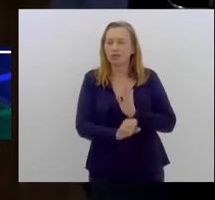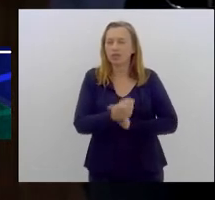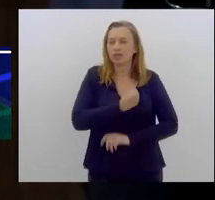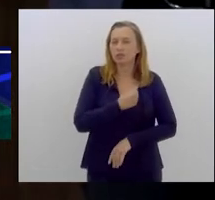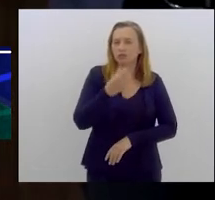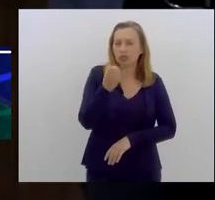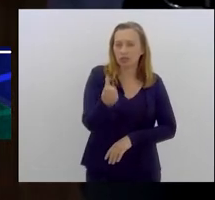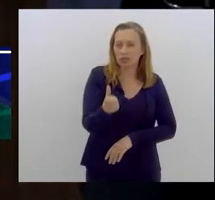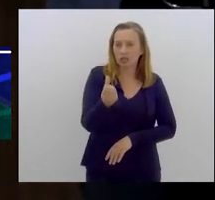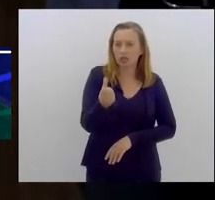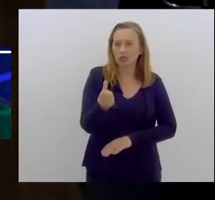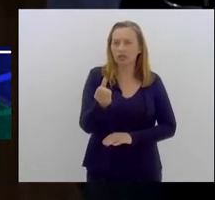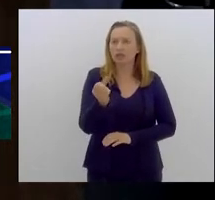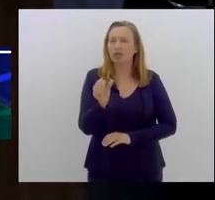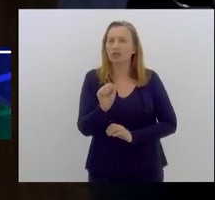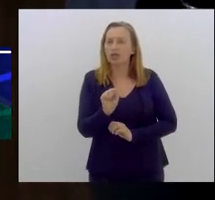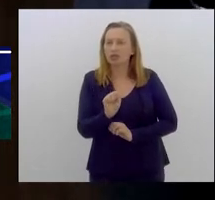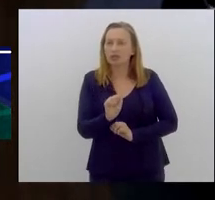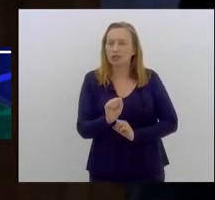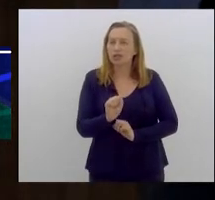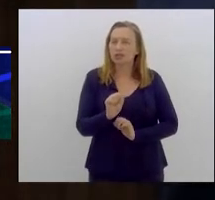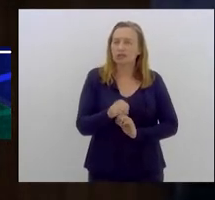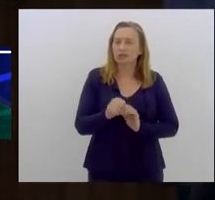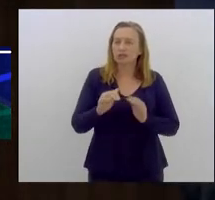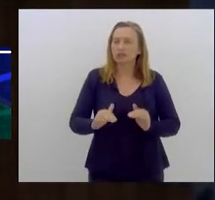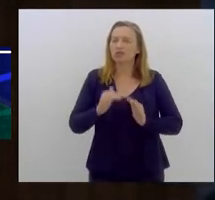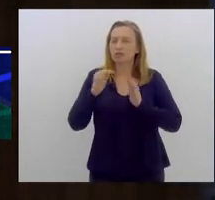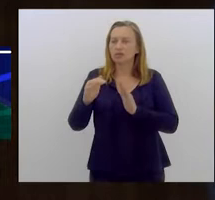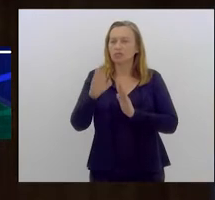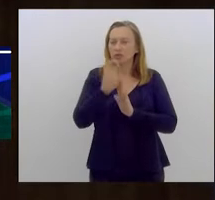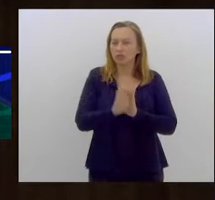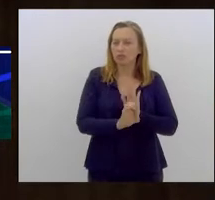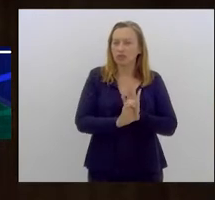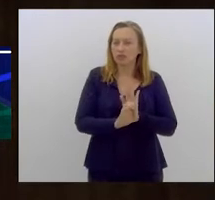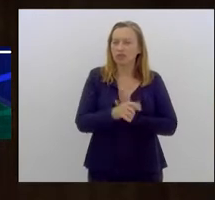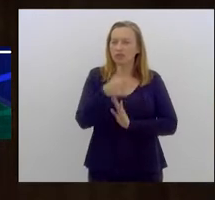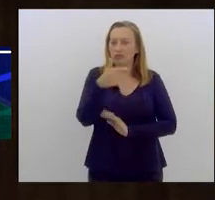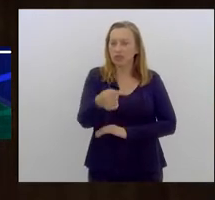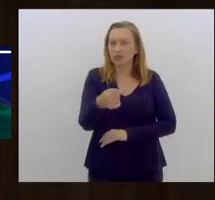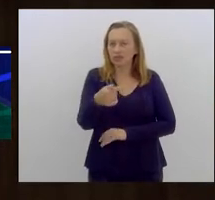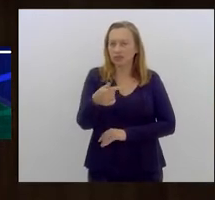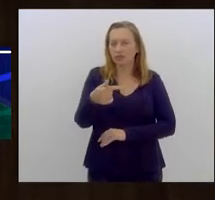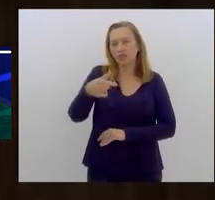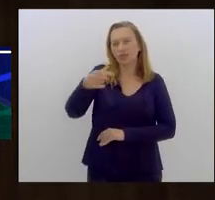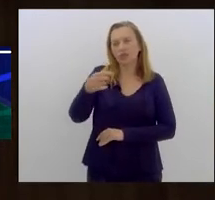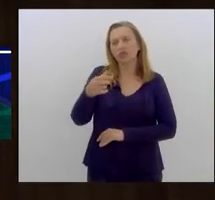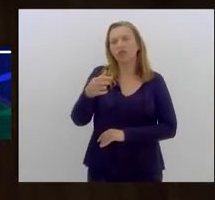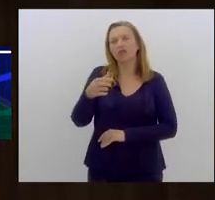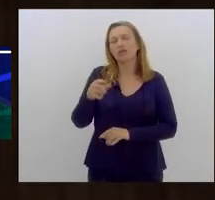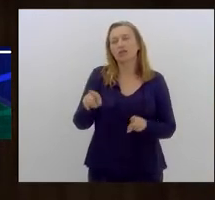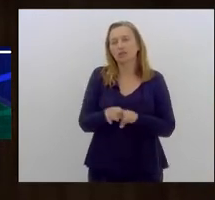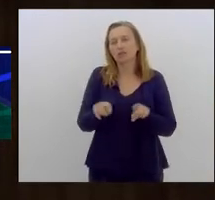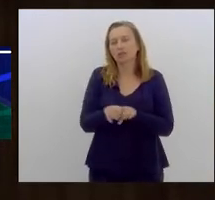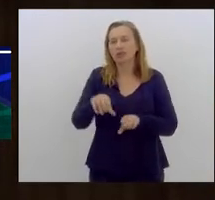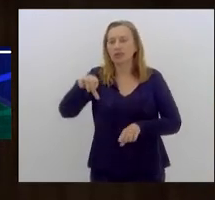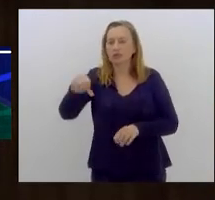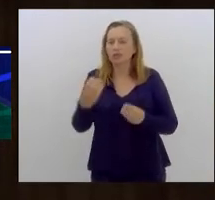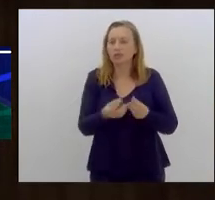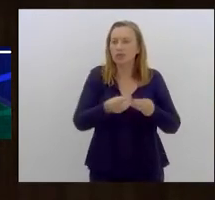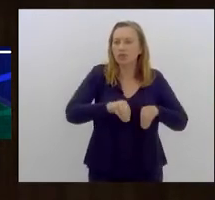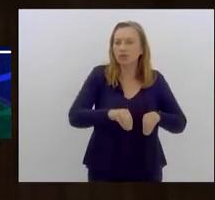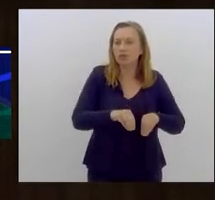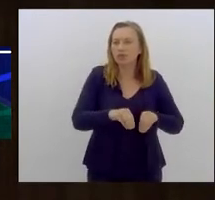6, favorável com subemenda às emendas 7 e 9, prejudicadas